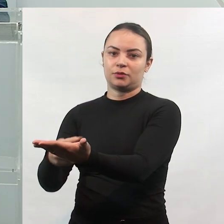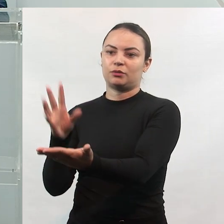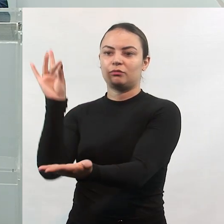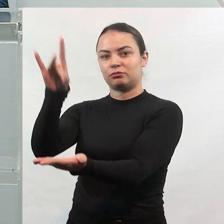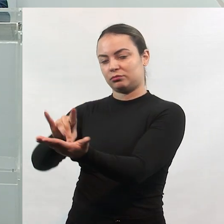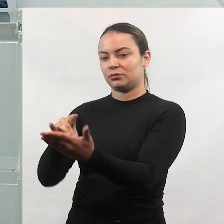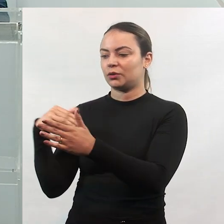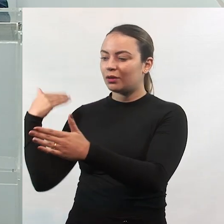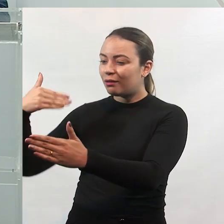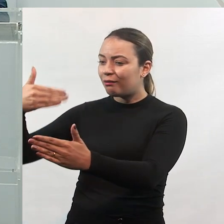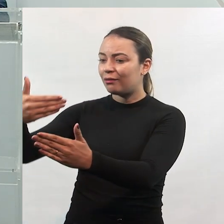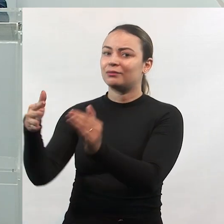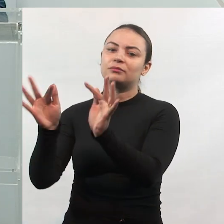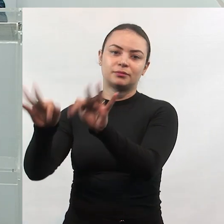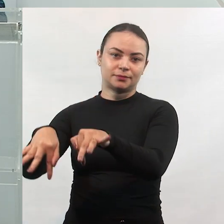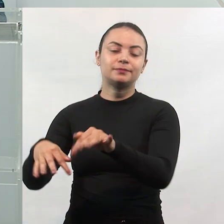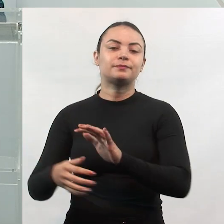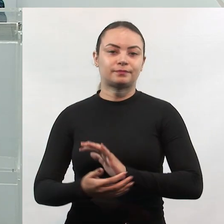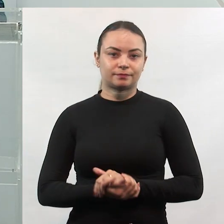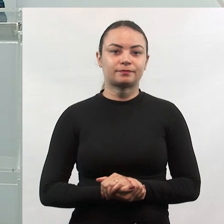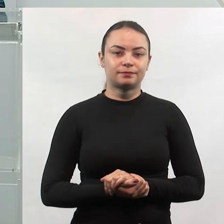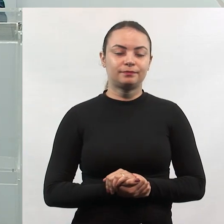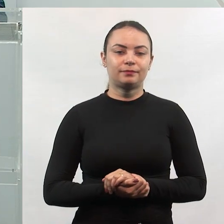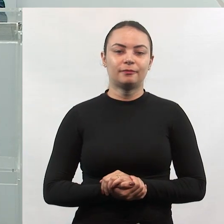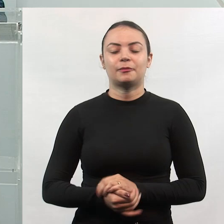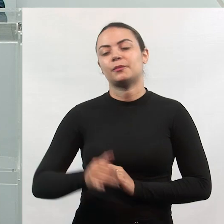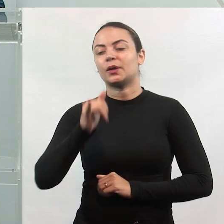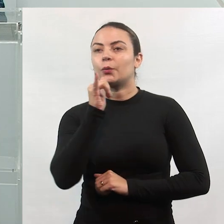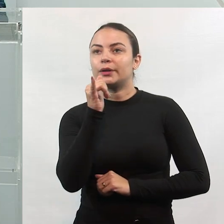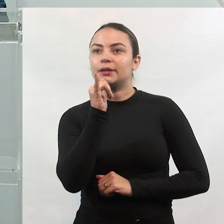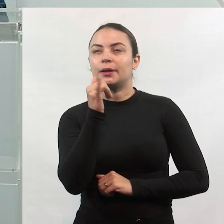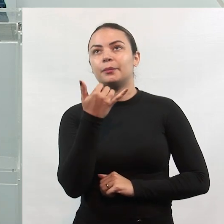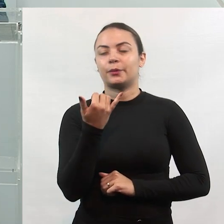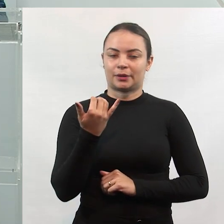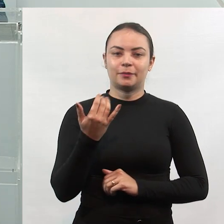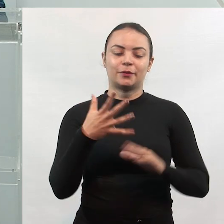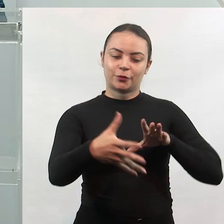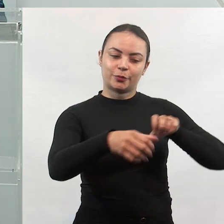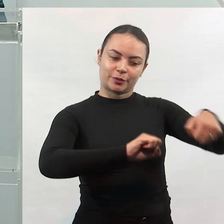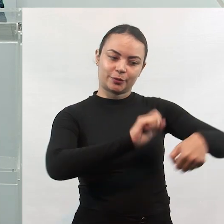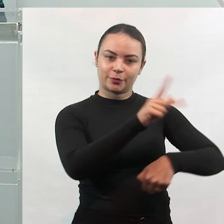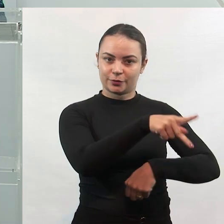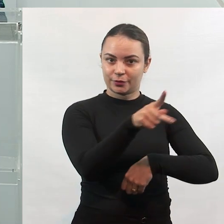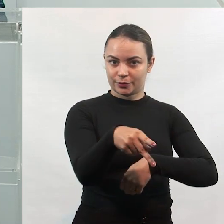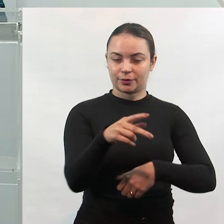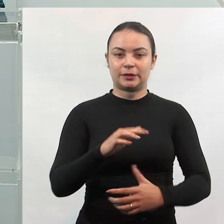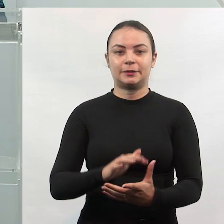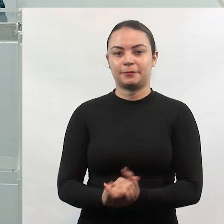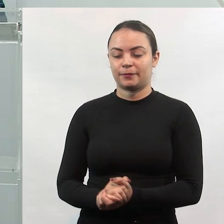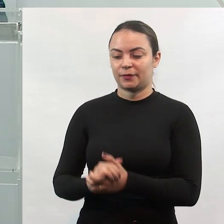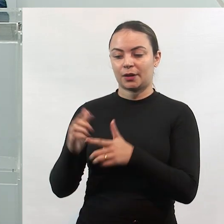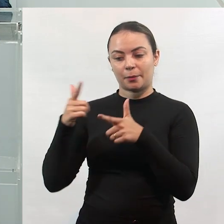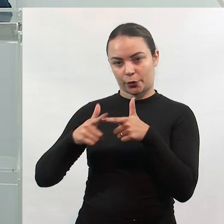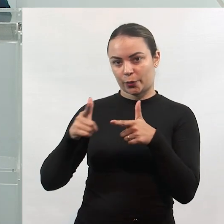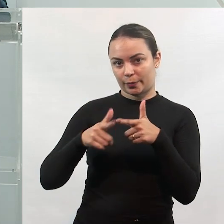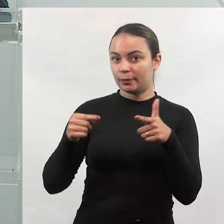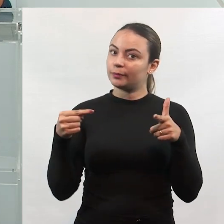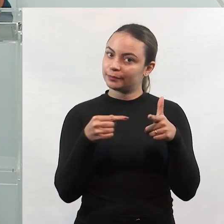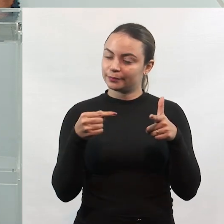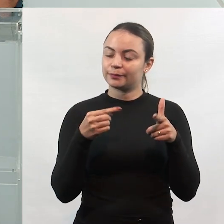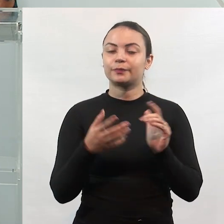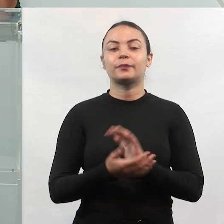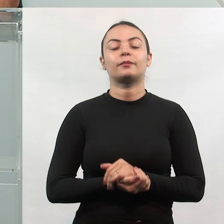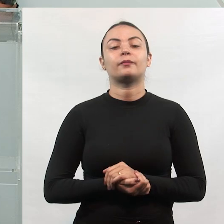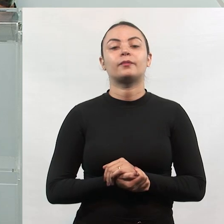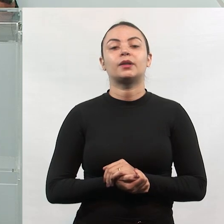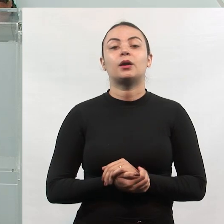é que quanto maior a formação dos professores, né, ou quanto mais se investe na formação continuada de professores, maior